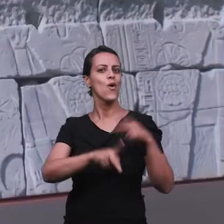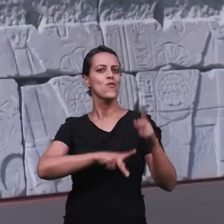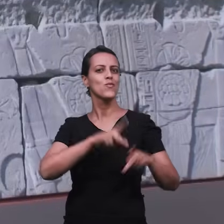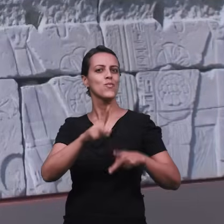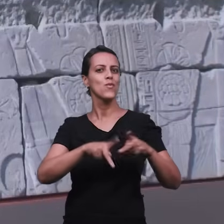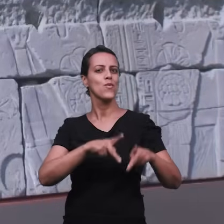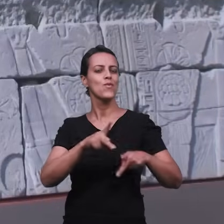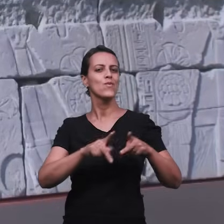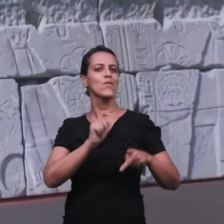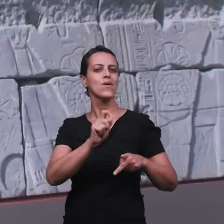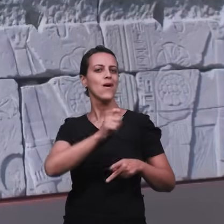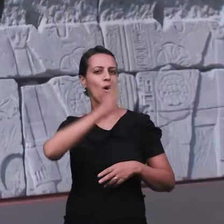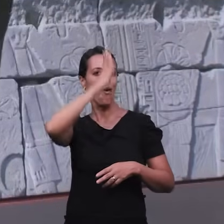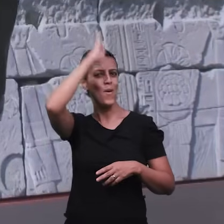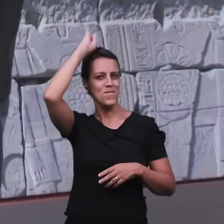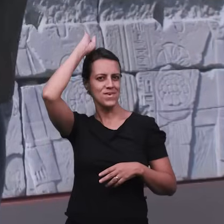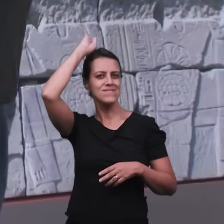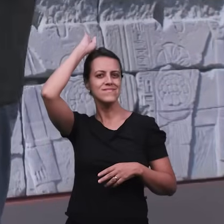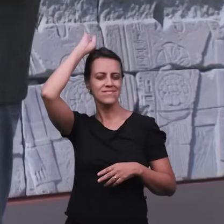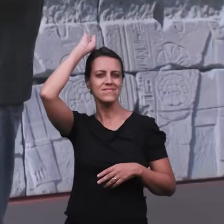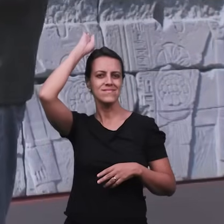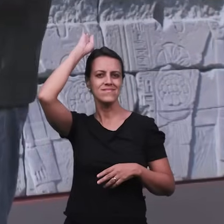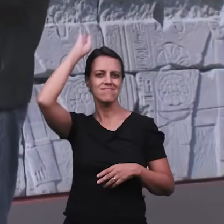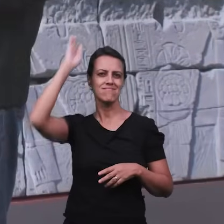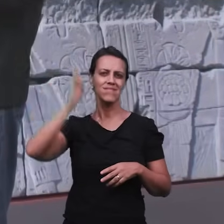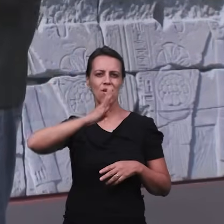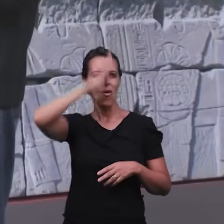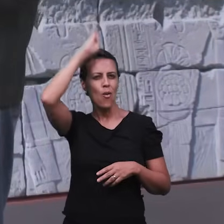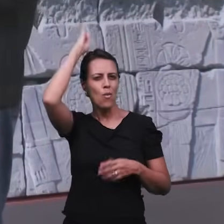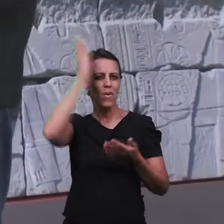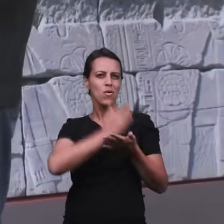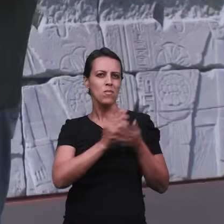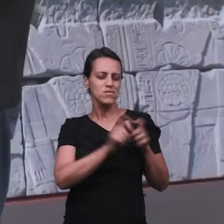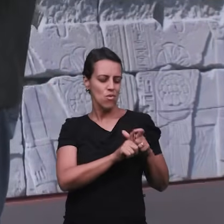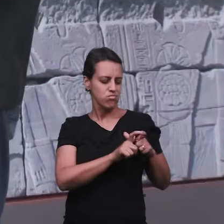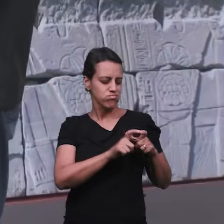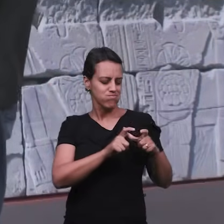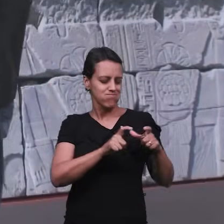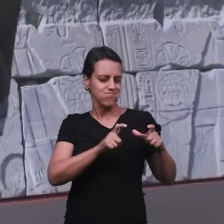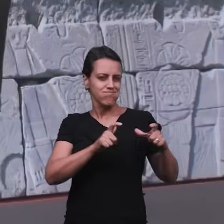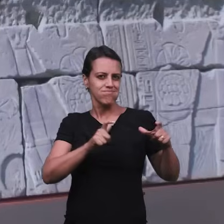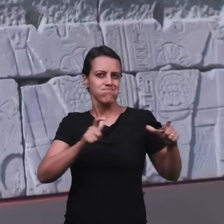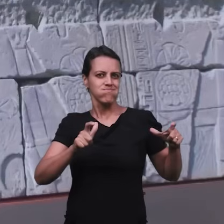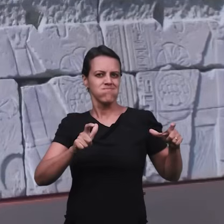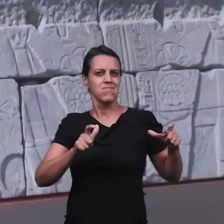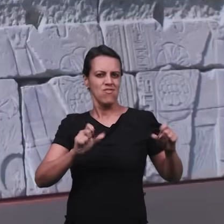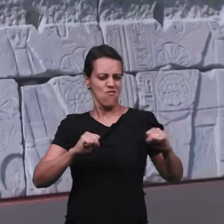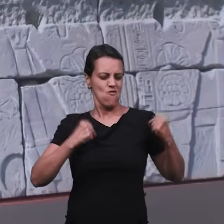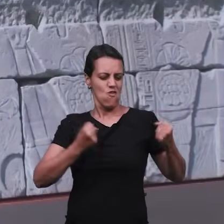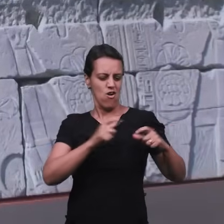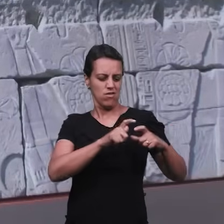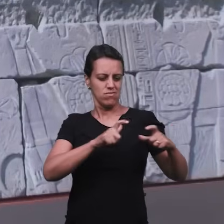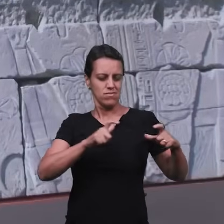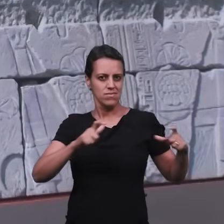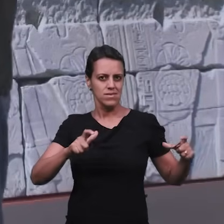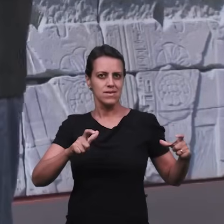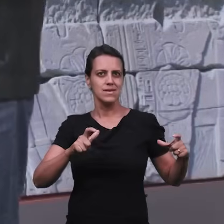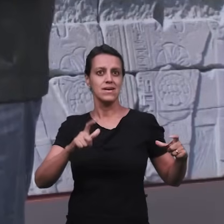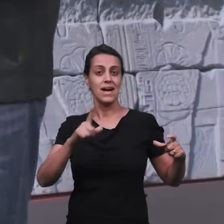se fortalecendo e havia um triunvirato formado ali por